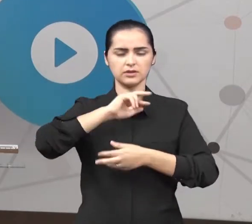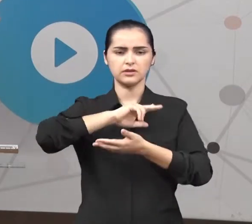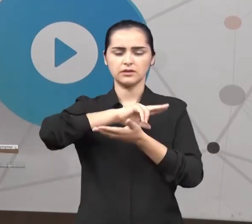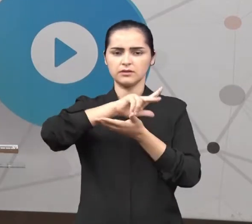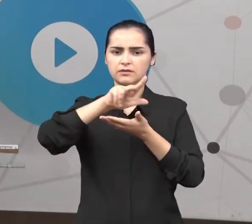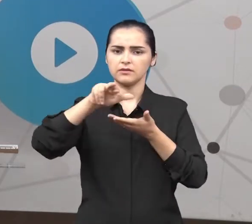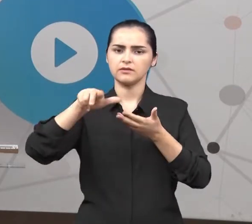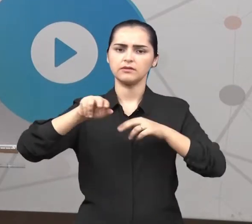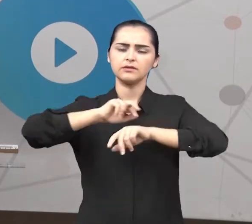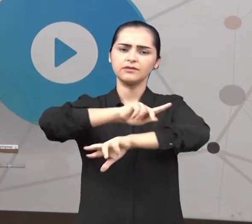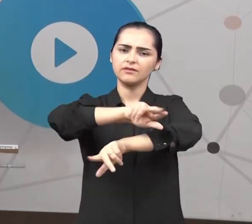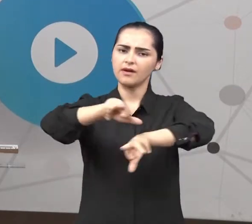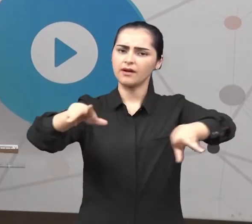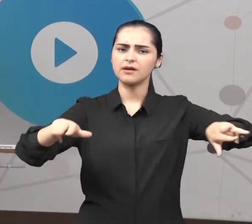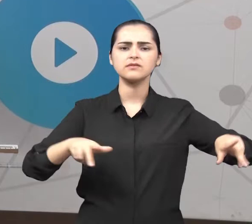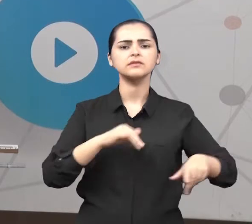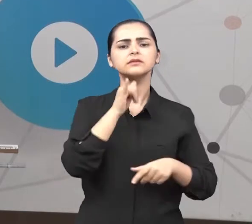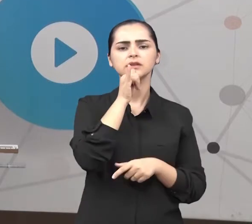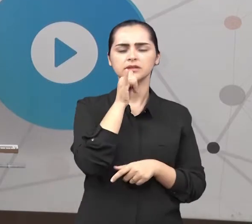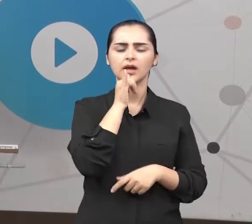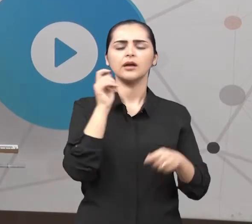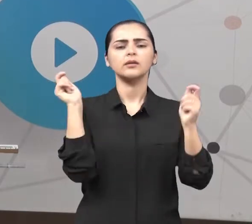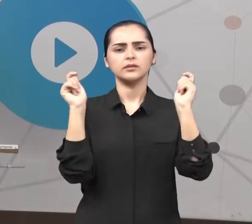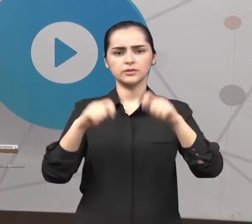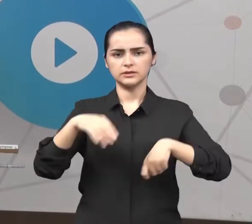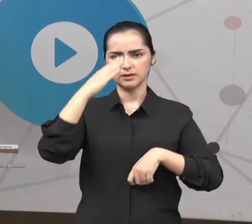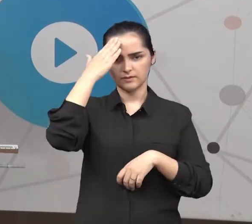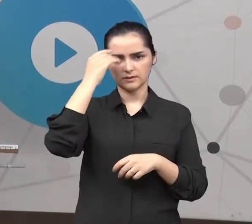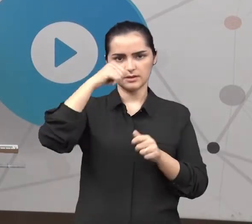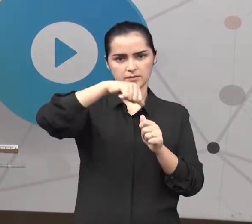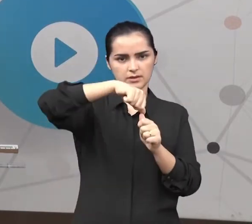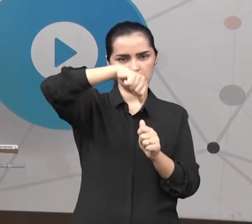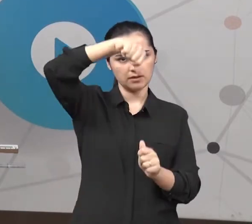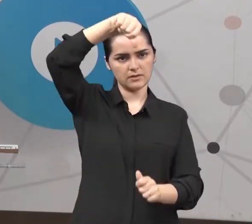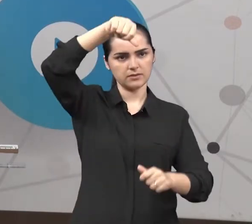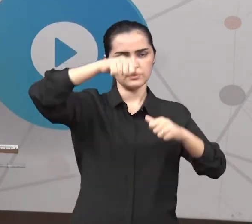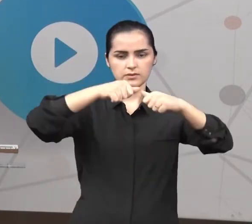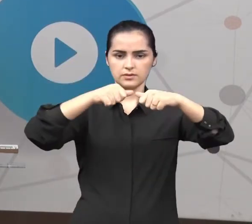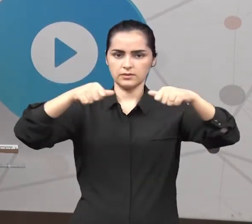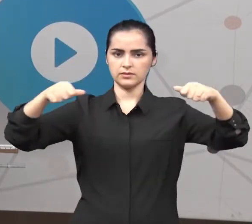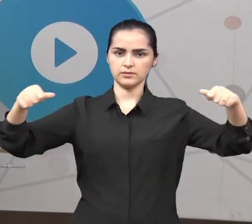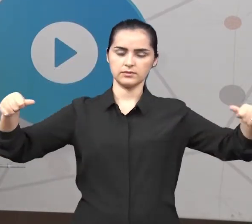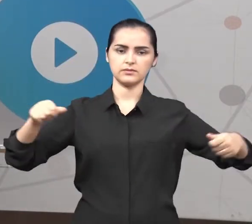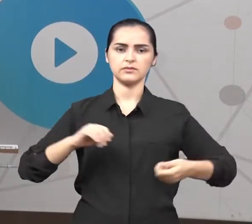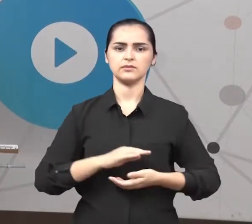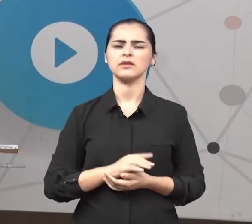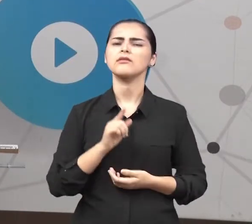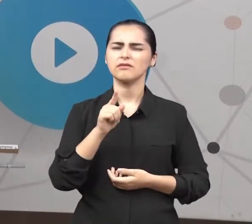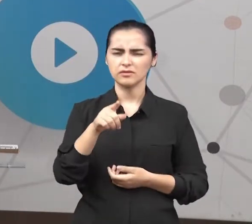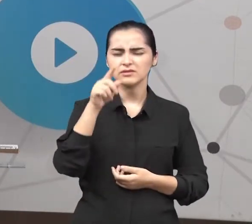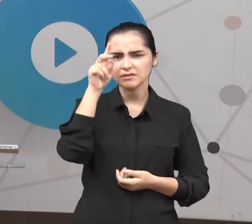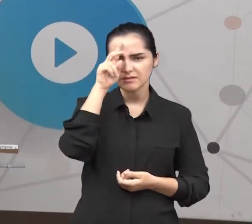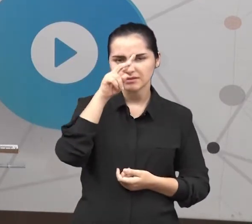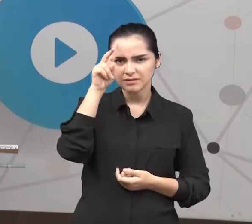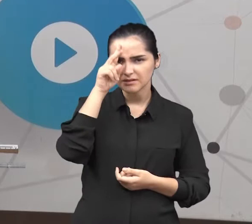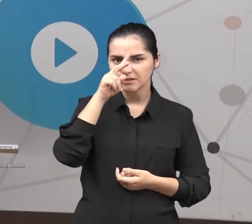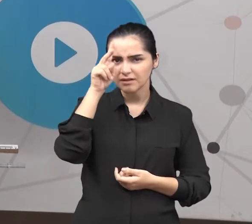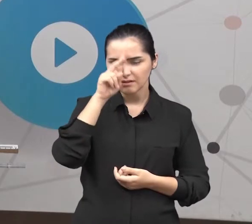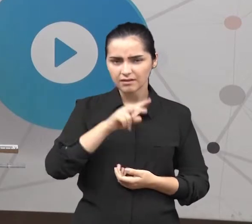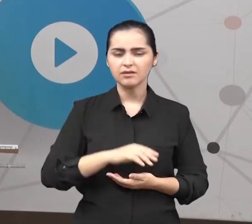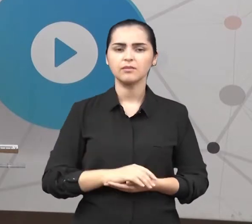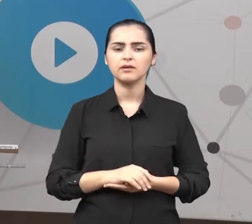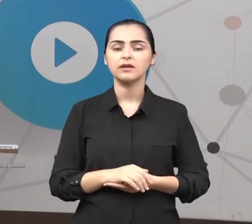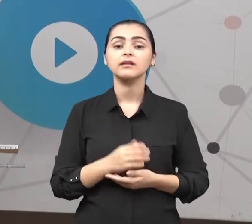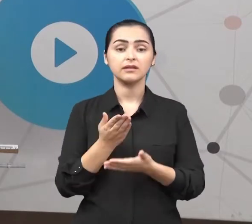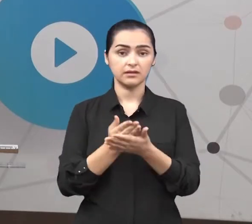outras coisas que podemos medir a largura e a altura. Você se lembra